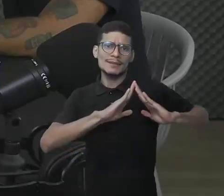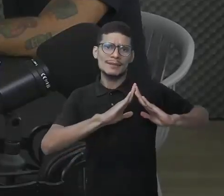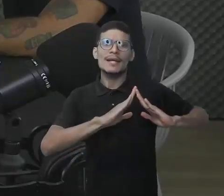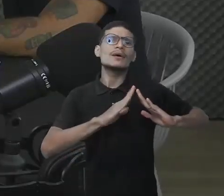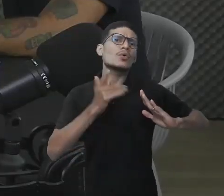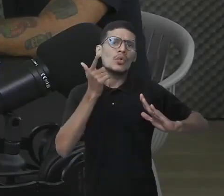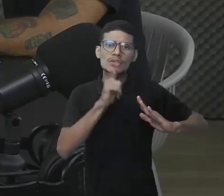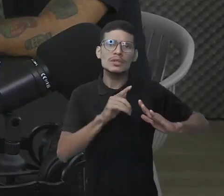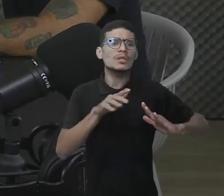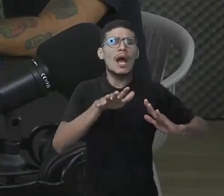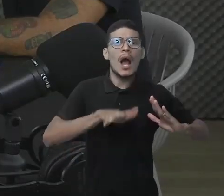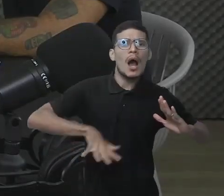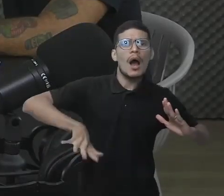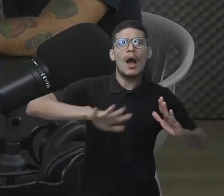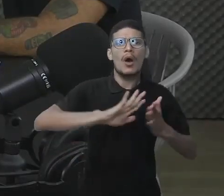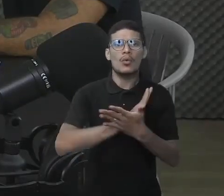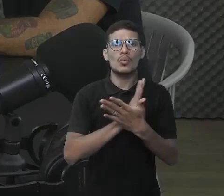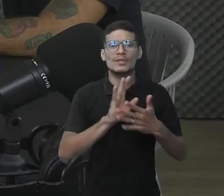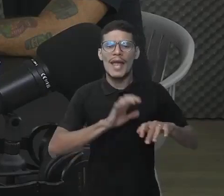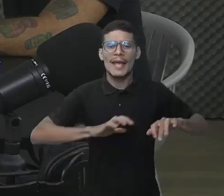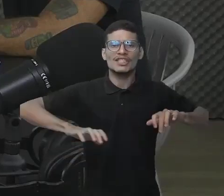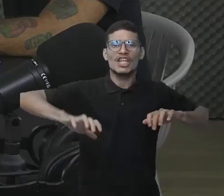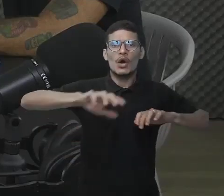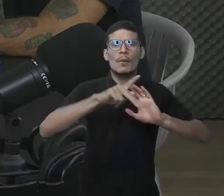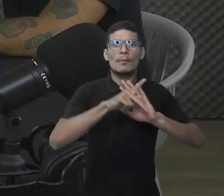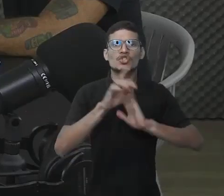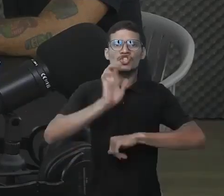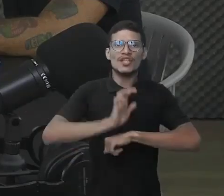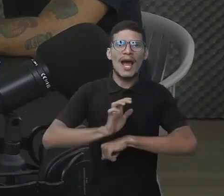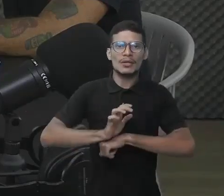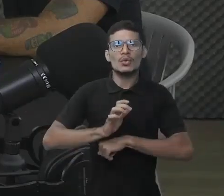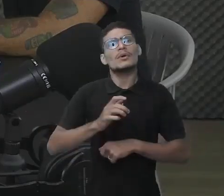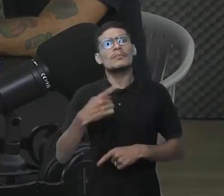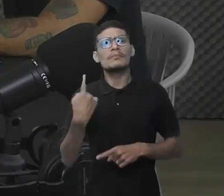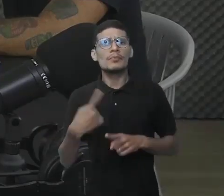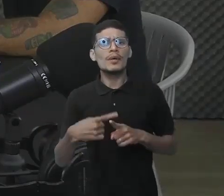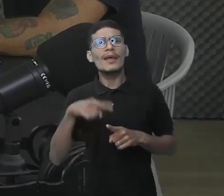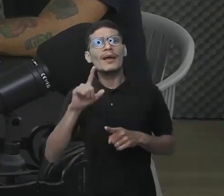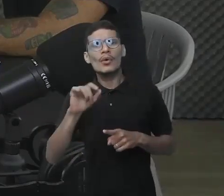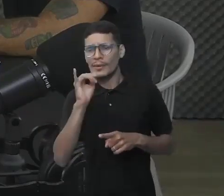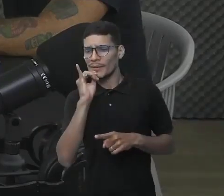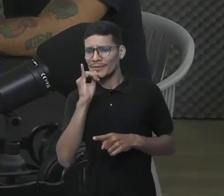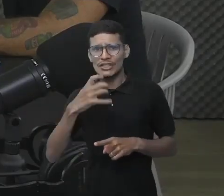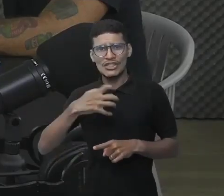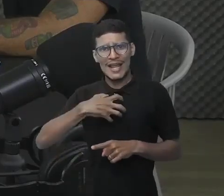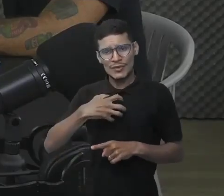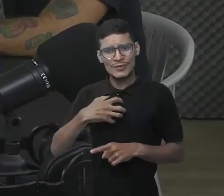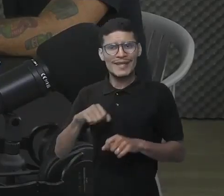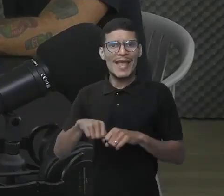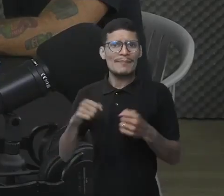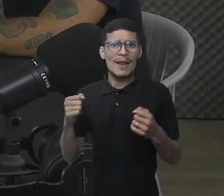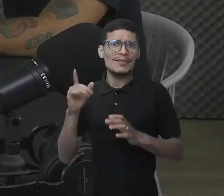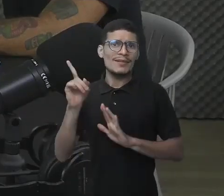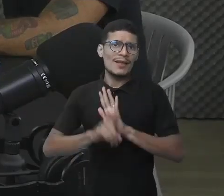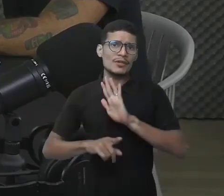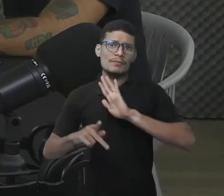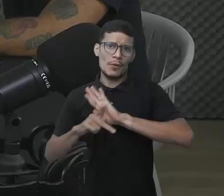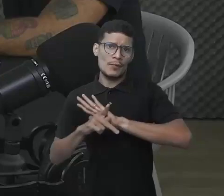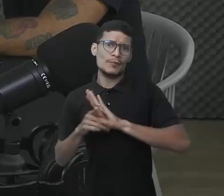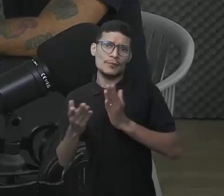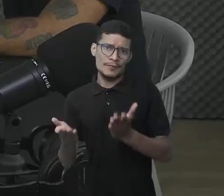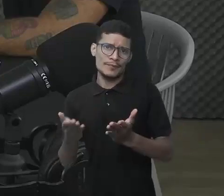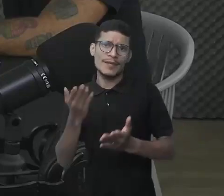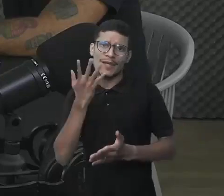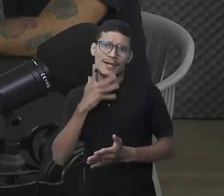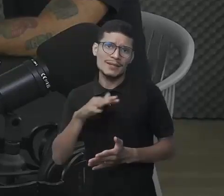do estado. Porque é uma forma do Estado violar o direito da criança e do adolescente. Porque nesse momento, no momento